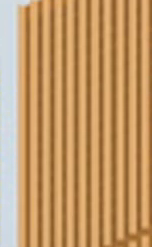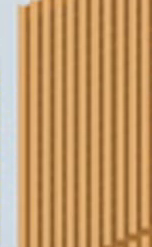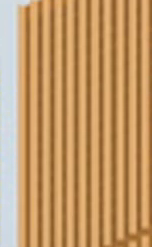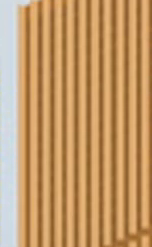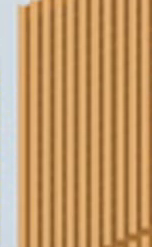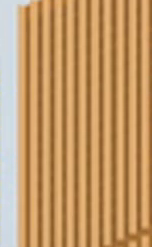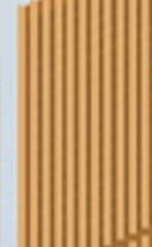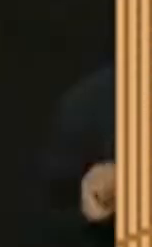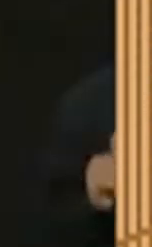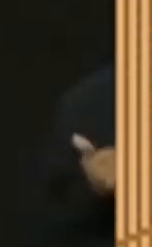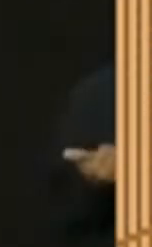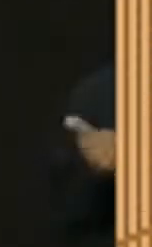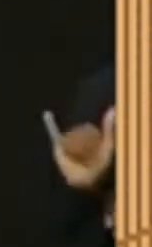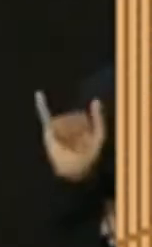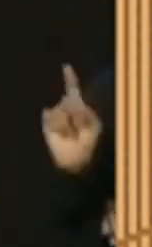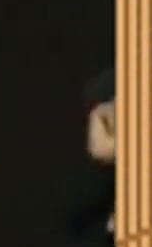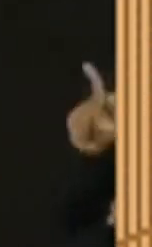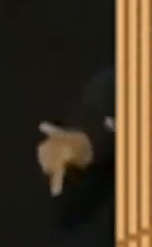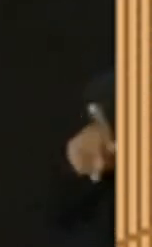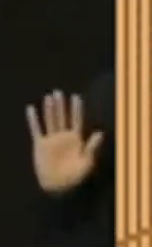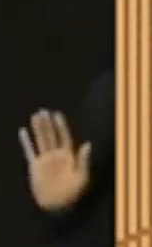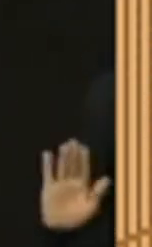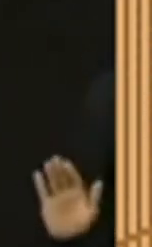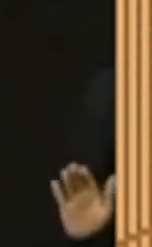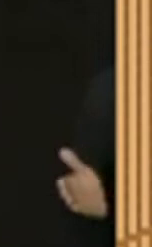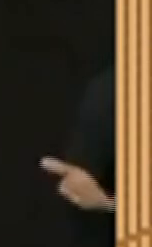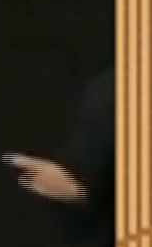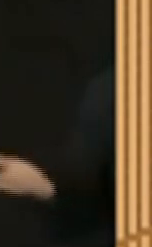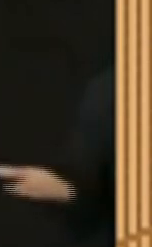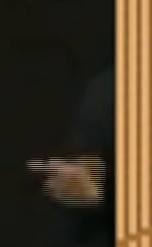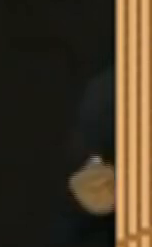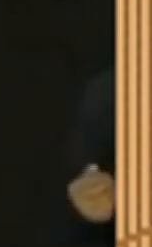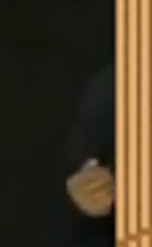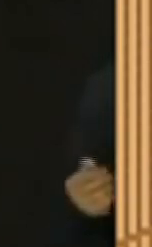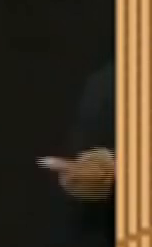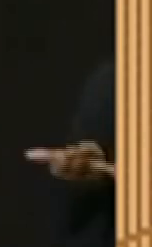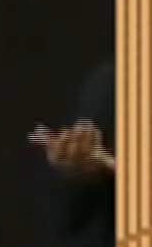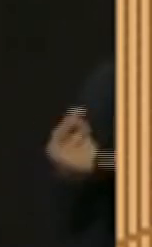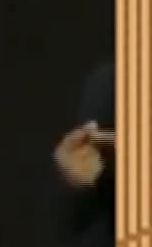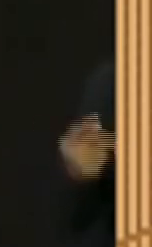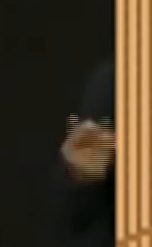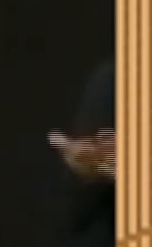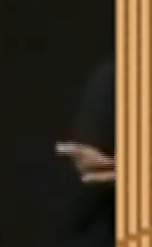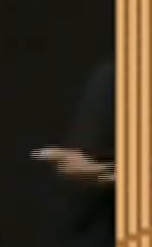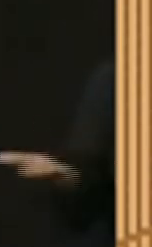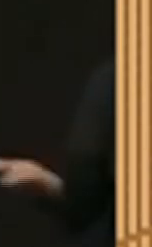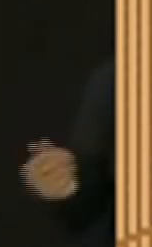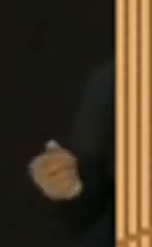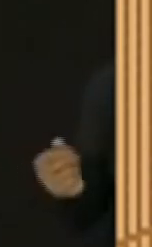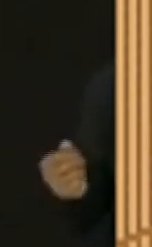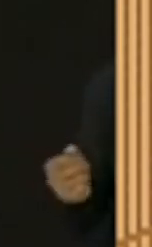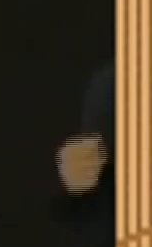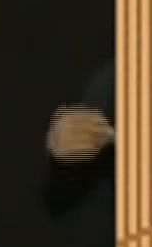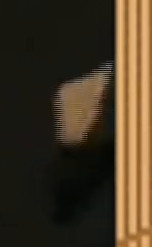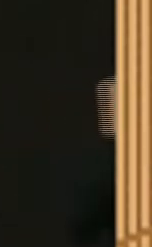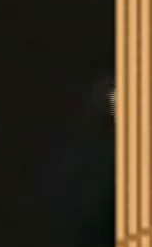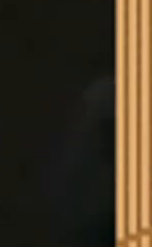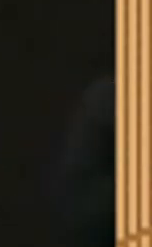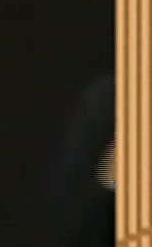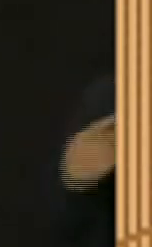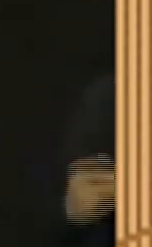abre aspas Ainda não temos entendimento com os estados os secretários ficaram de enviar